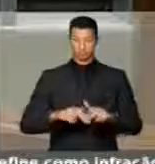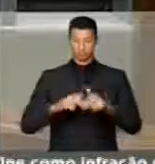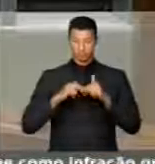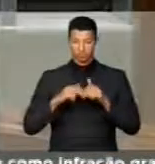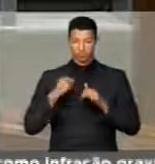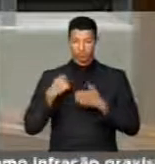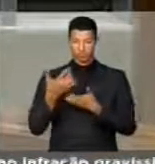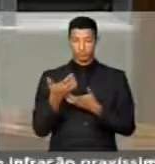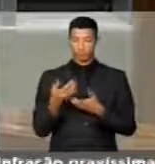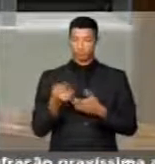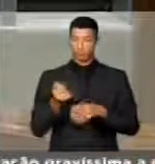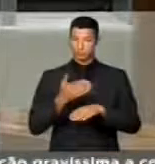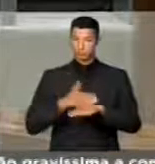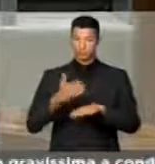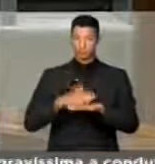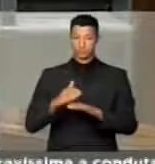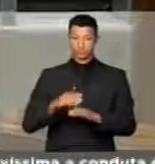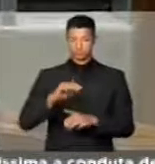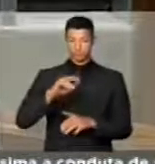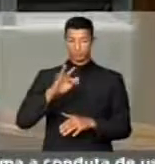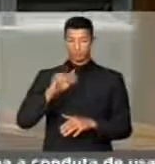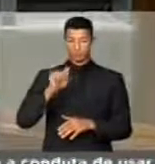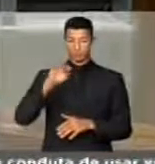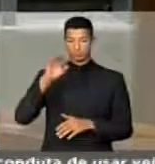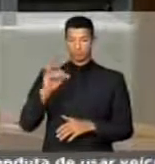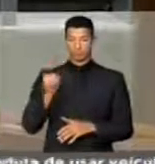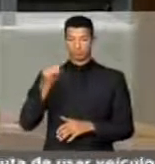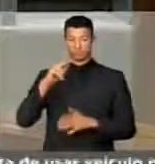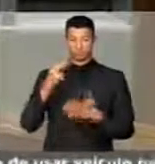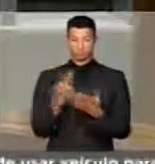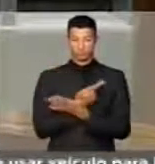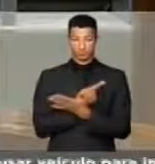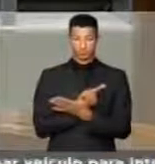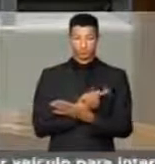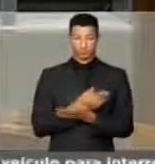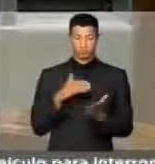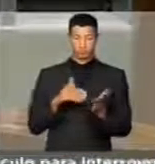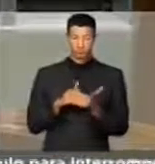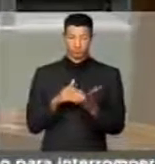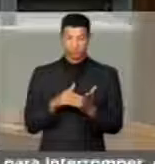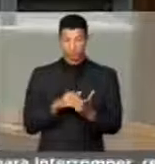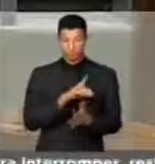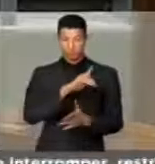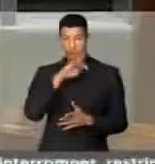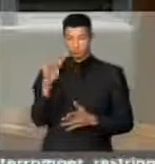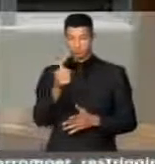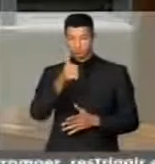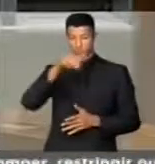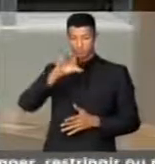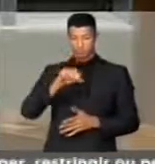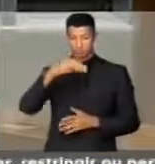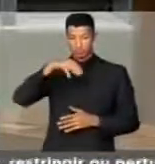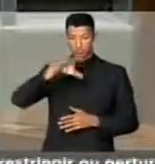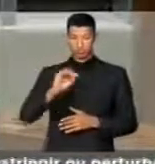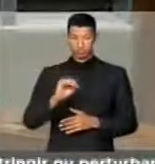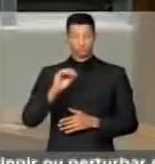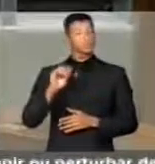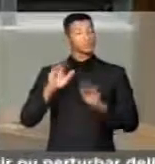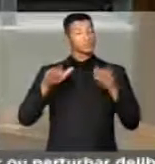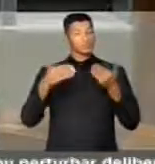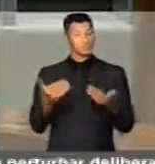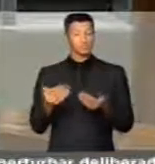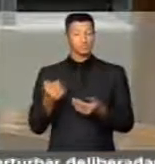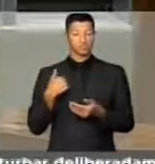isso, quero externar um fato que ocorreu neste último dia 19 de março,